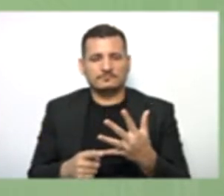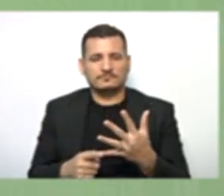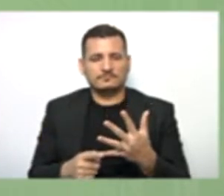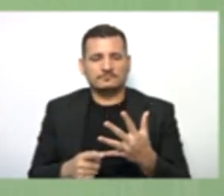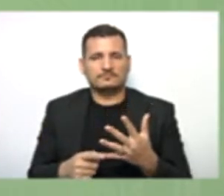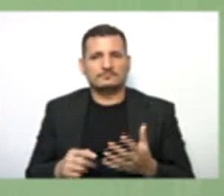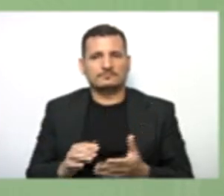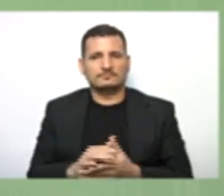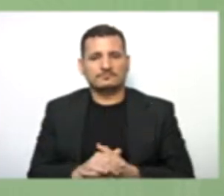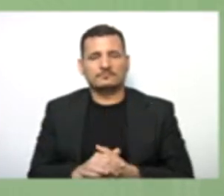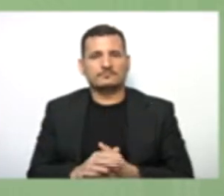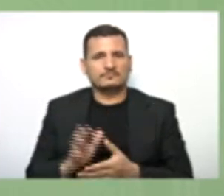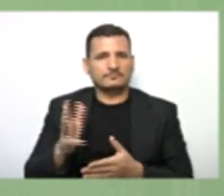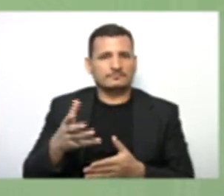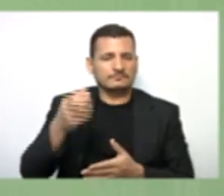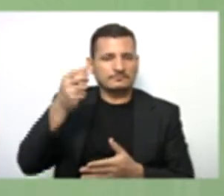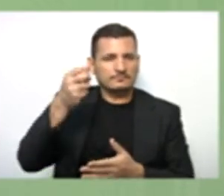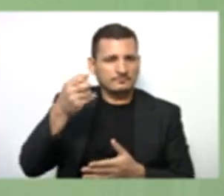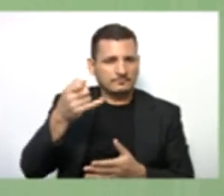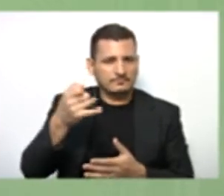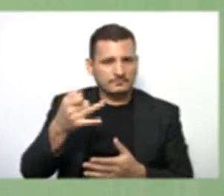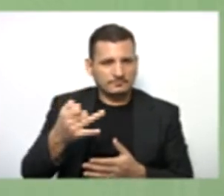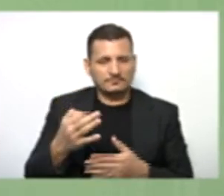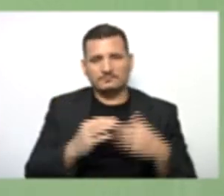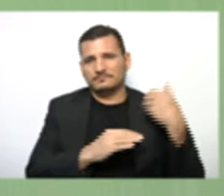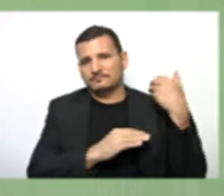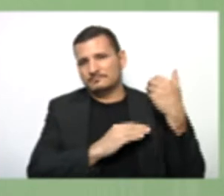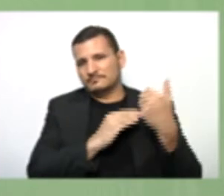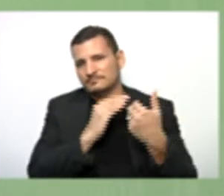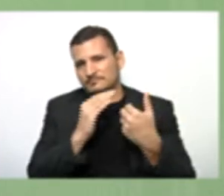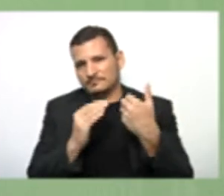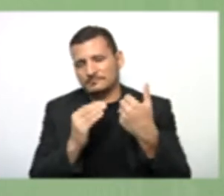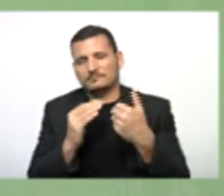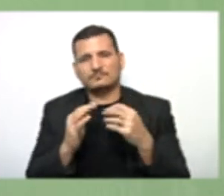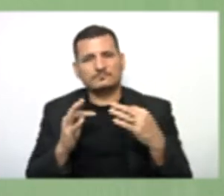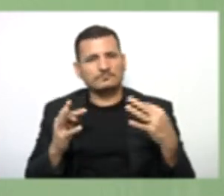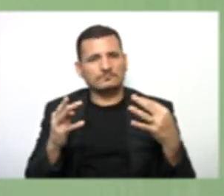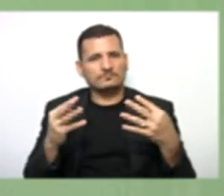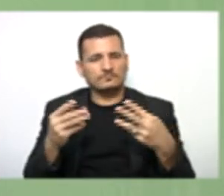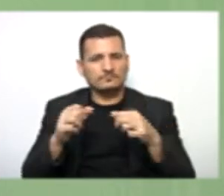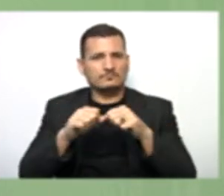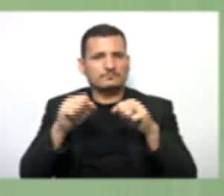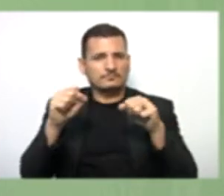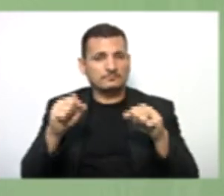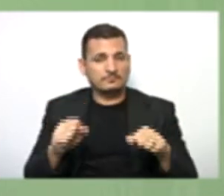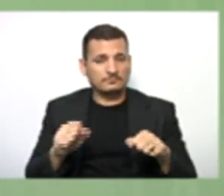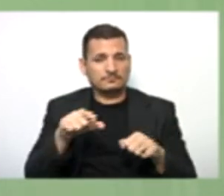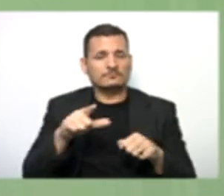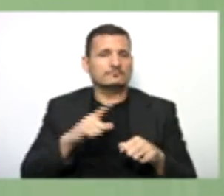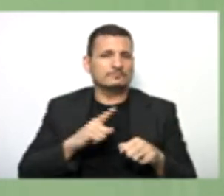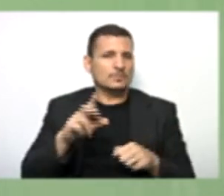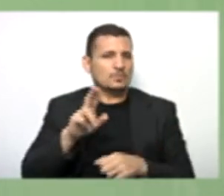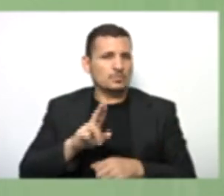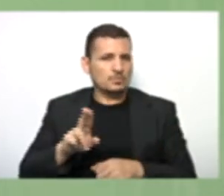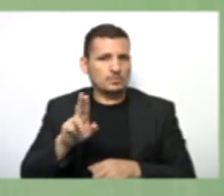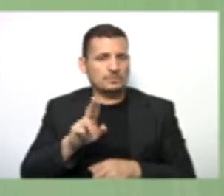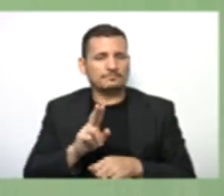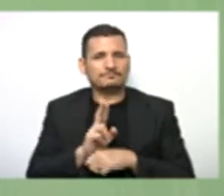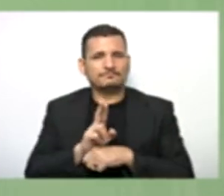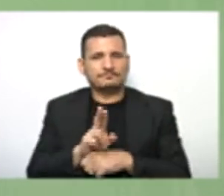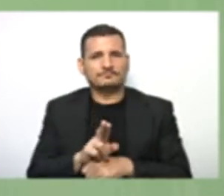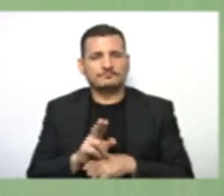A gente já veio falando há algum tempo, né, que todo software ele usa recursos de hardware, né, recursos